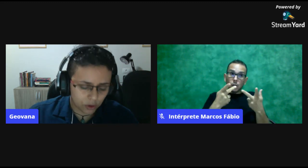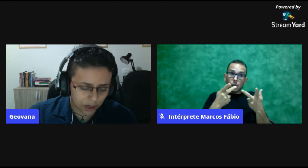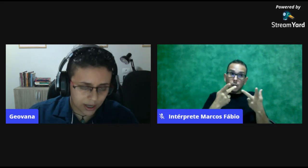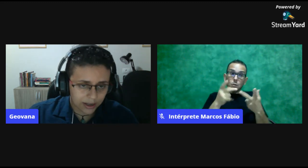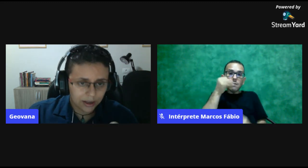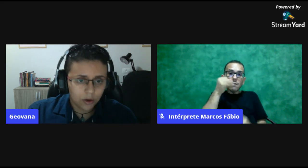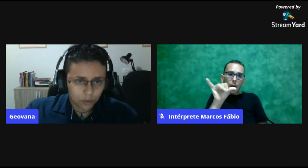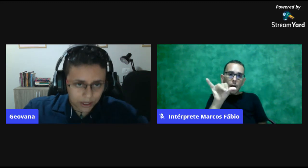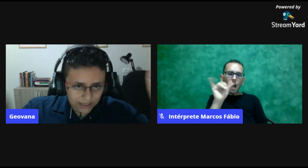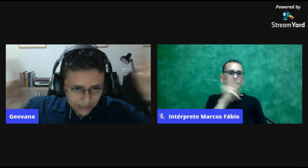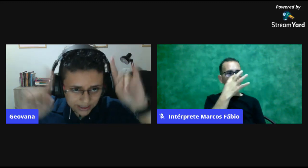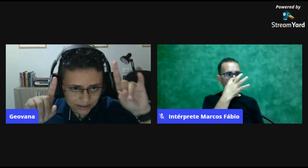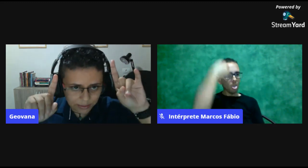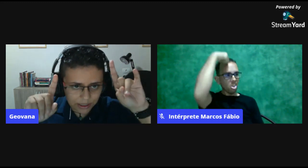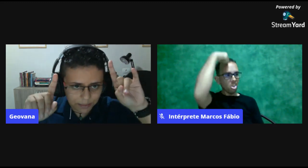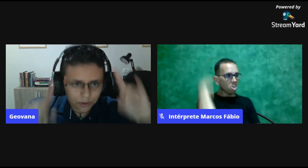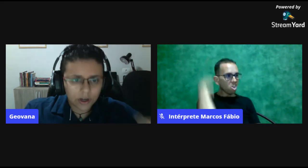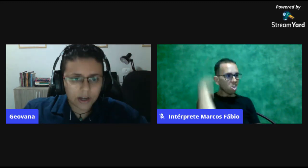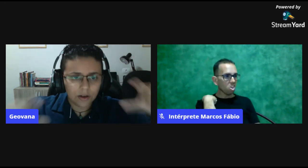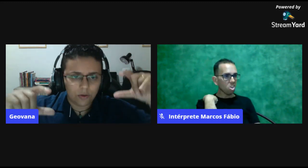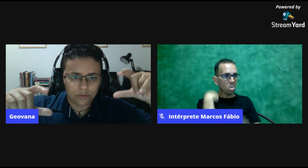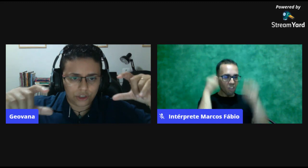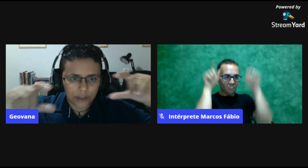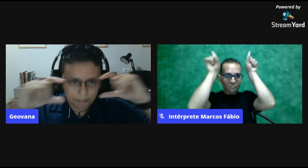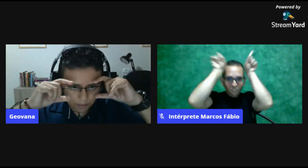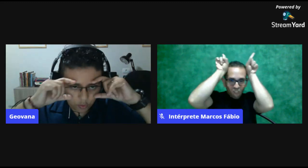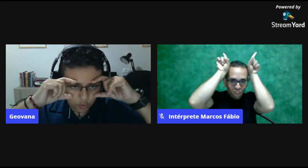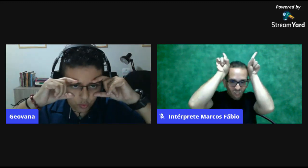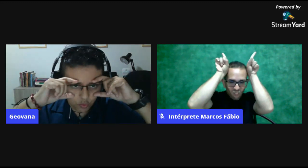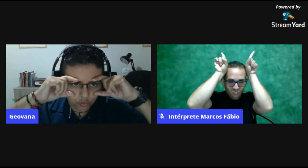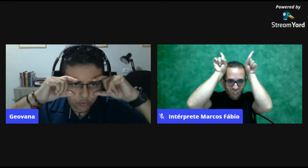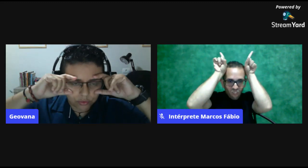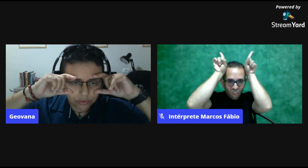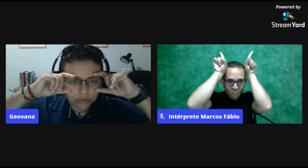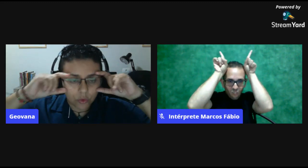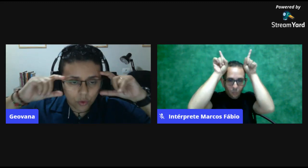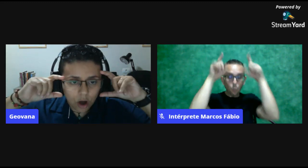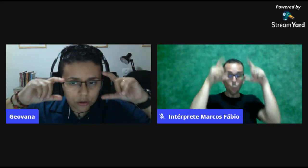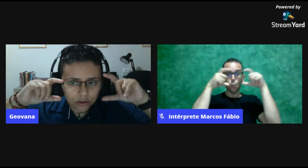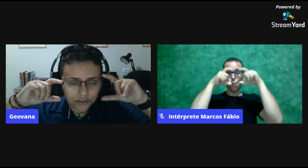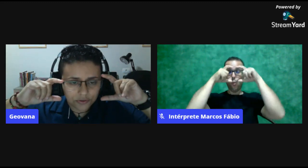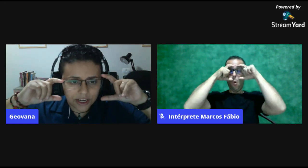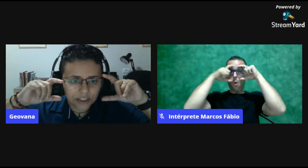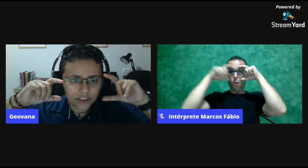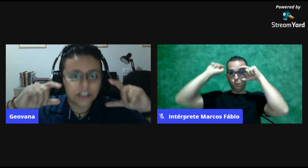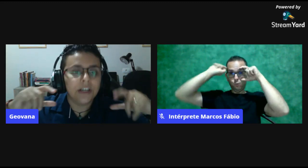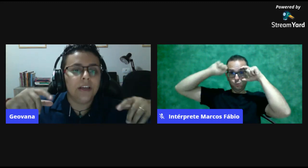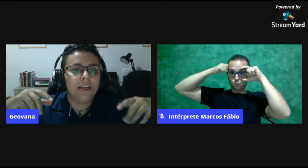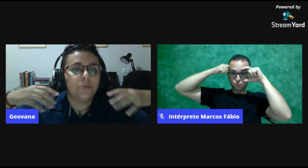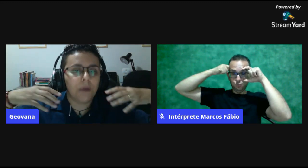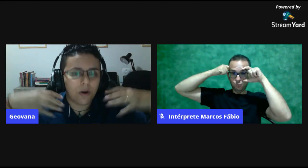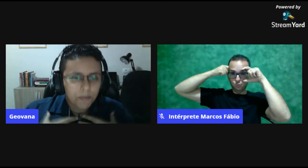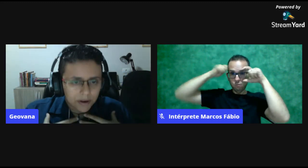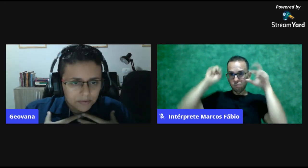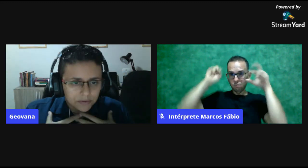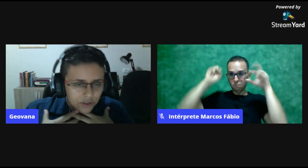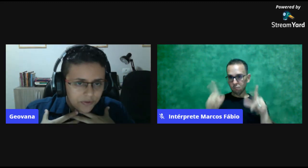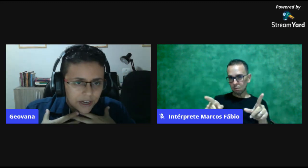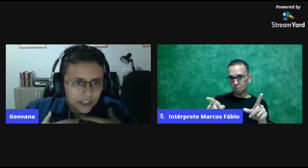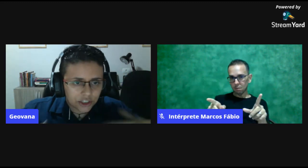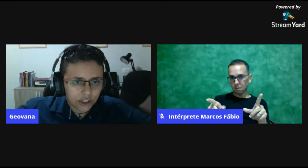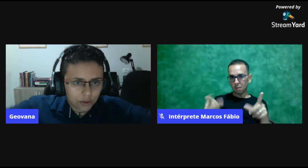uma peruca, uma anteninha em cima da peruca, um, um óculos diferente e uma